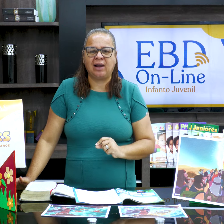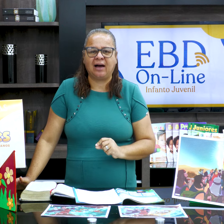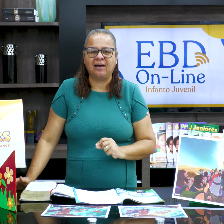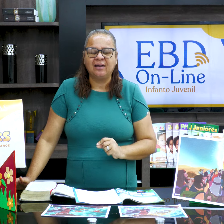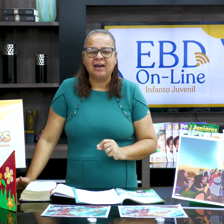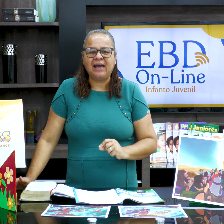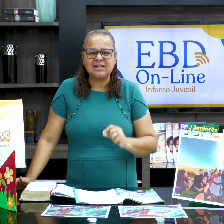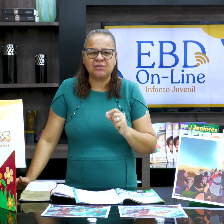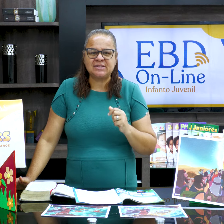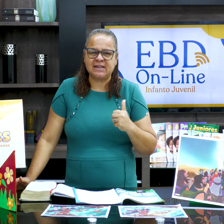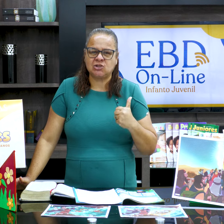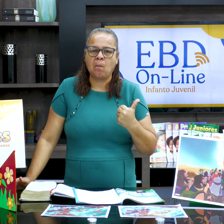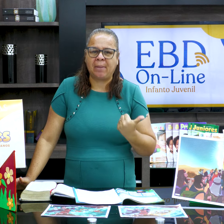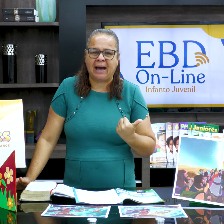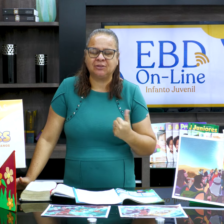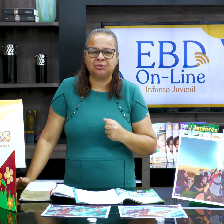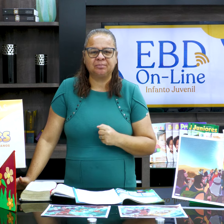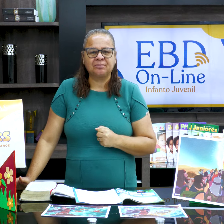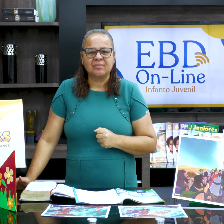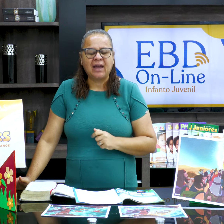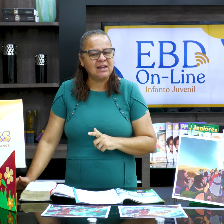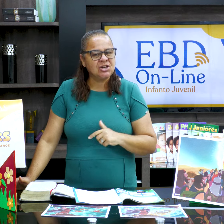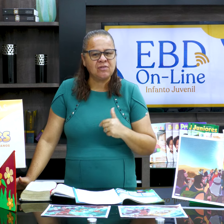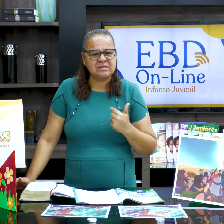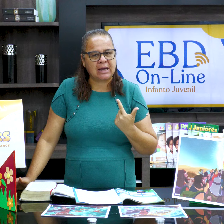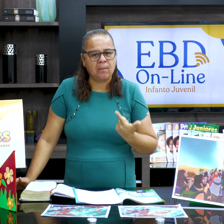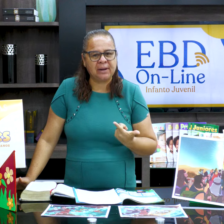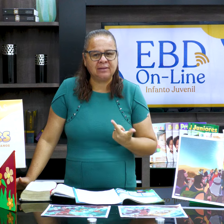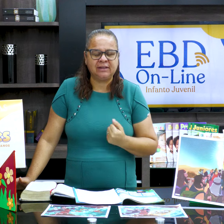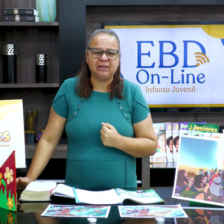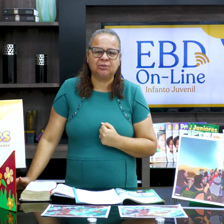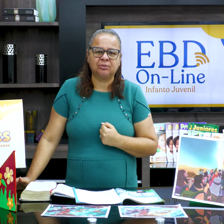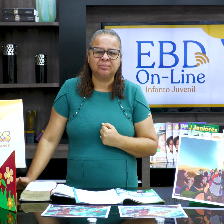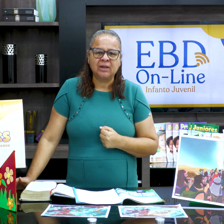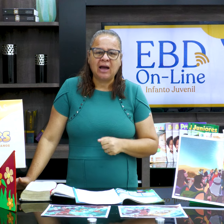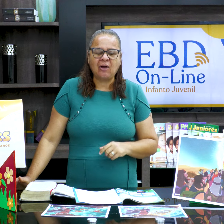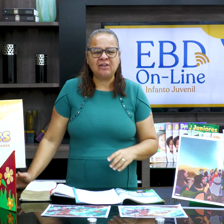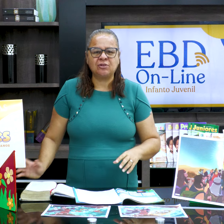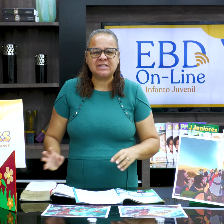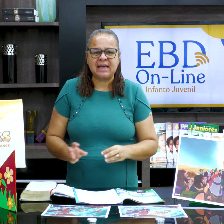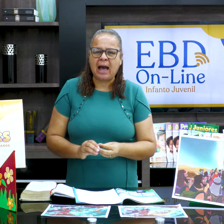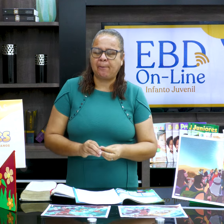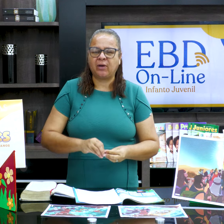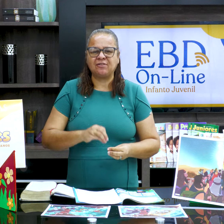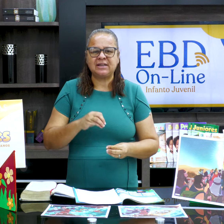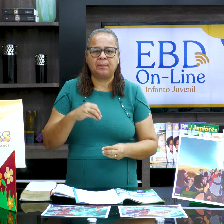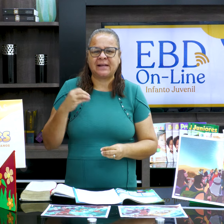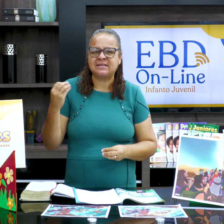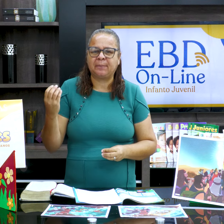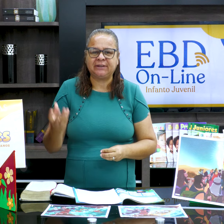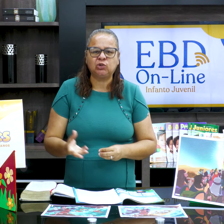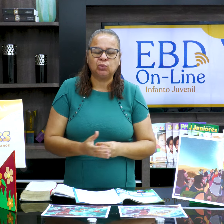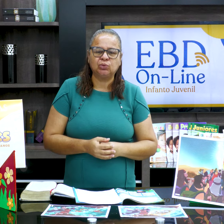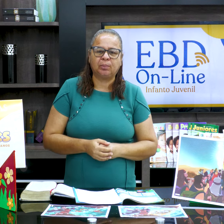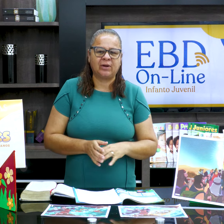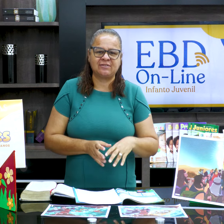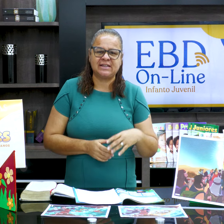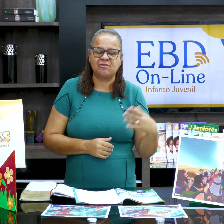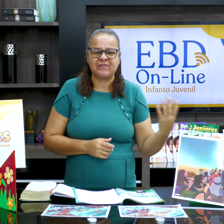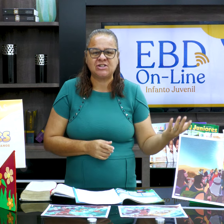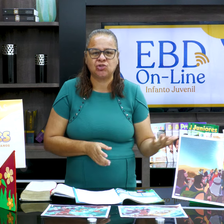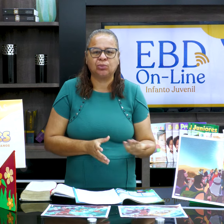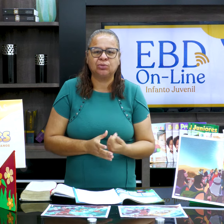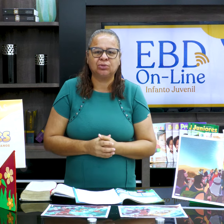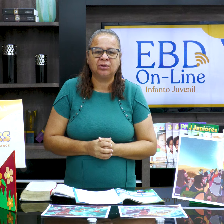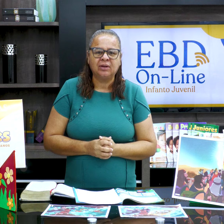escola eles vão ser zumbado eles não vão ser compreendido alguém vão dizer ah porque você não participa de tudo porque